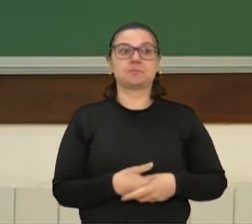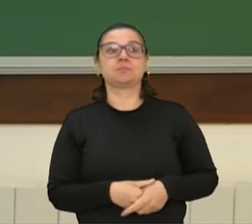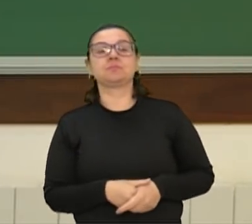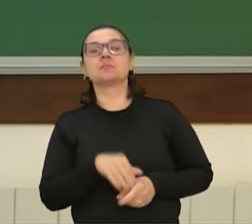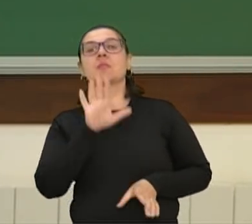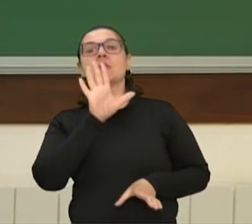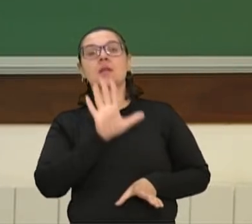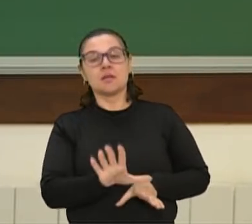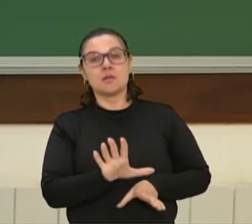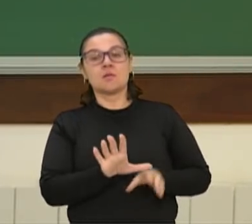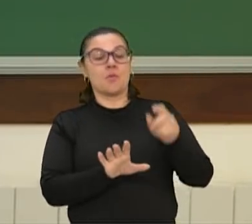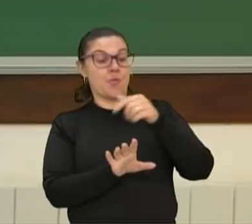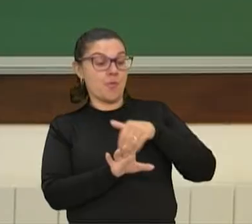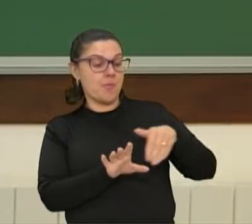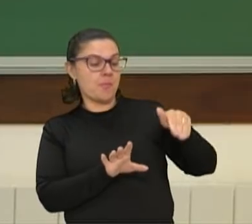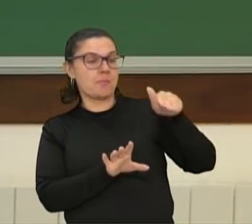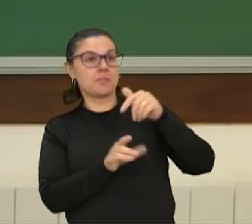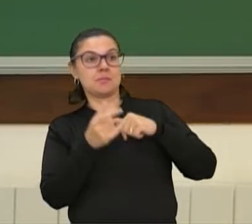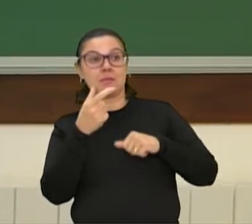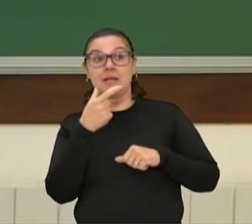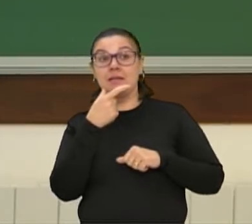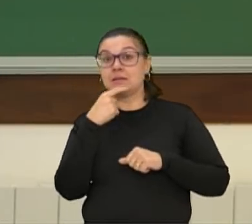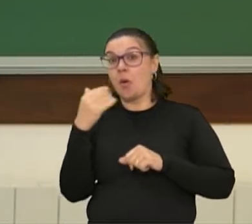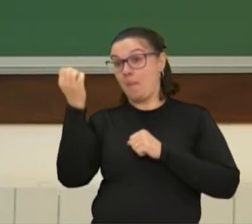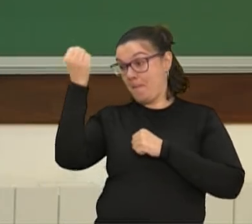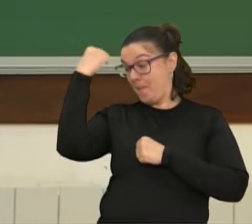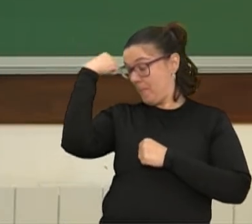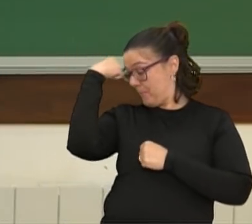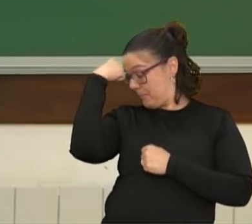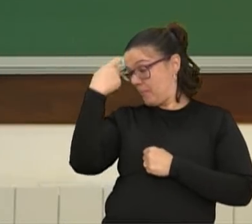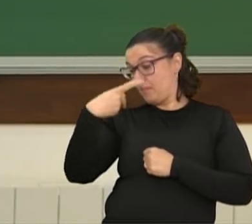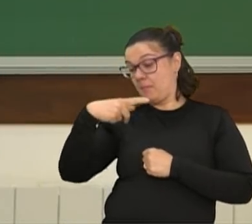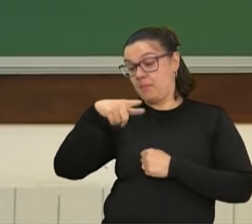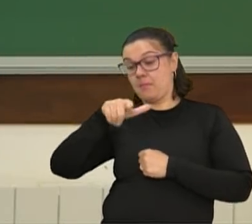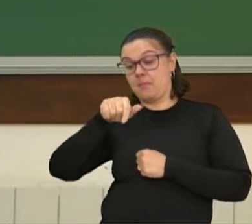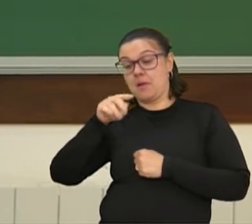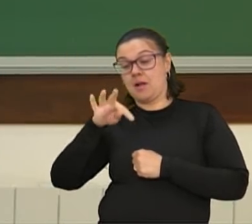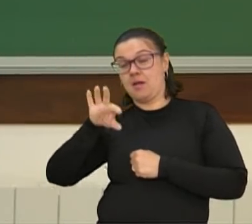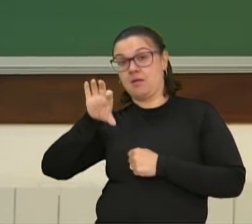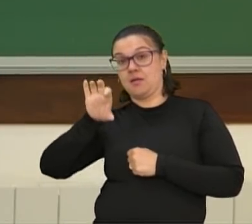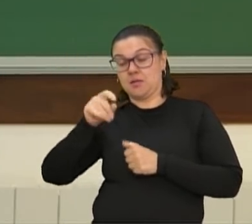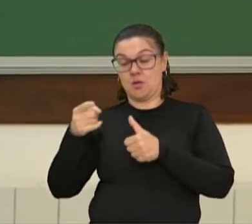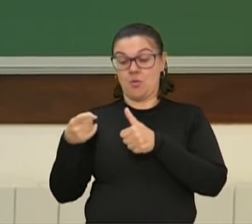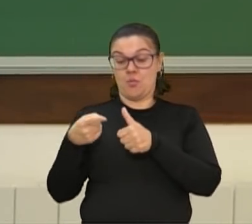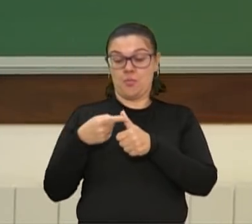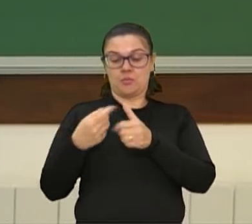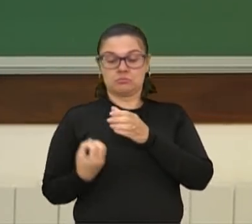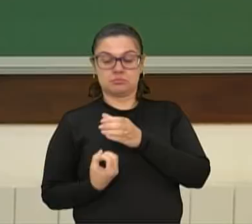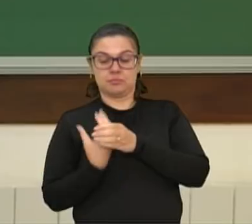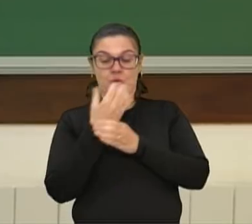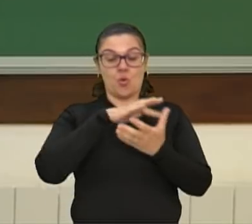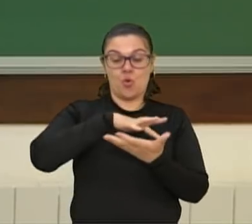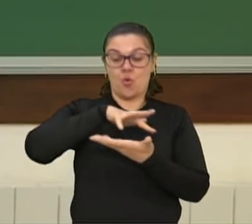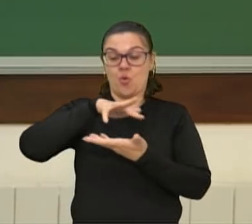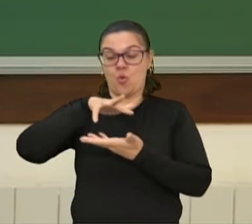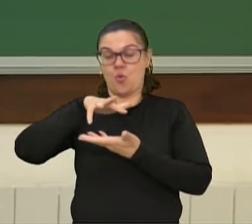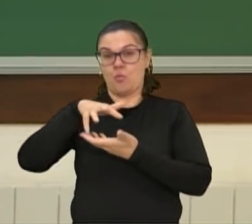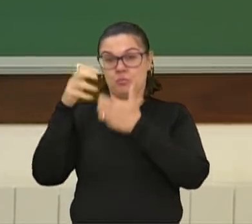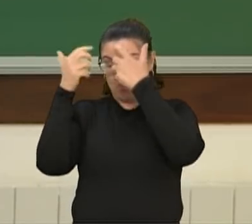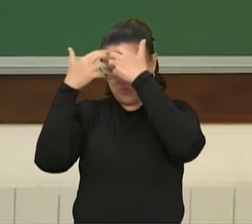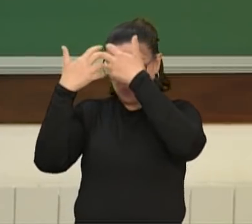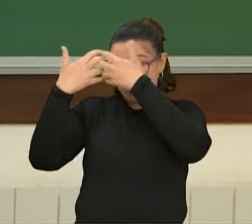isso? Enquanto que para Platão, primeiro existe o mundo das ideias